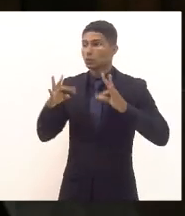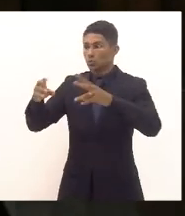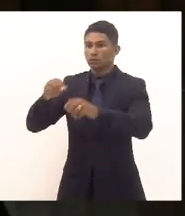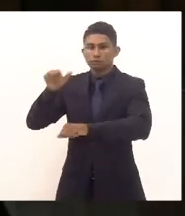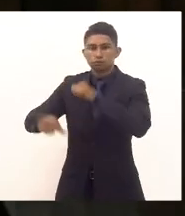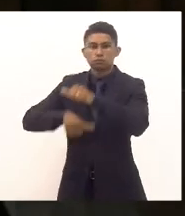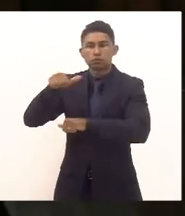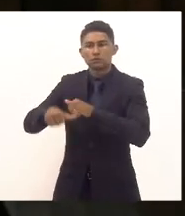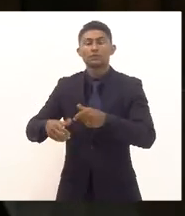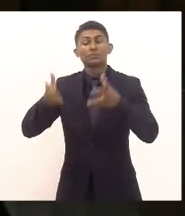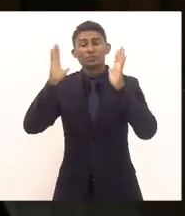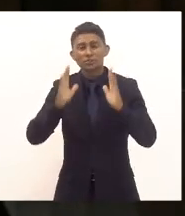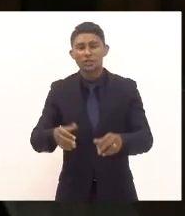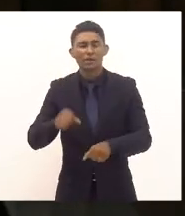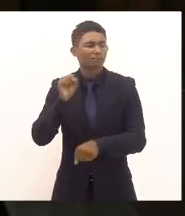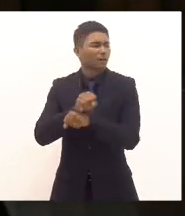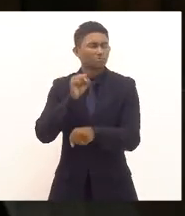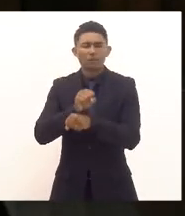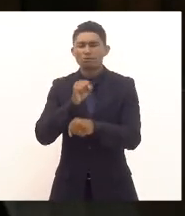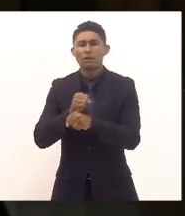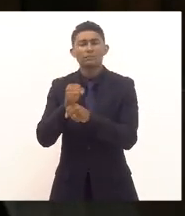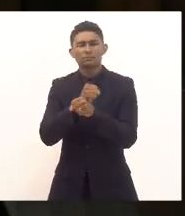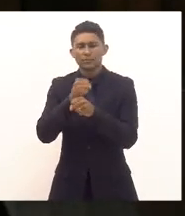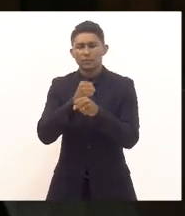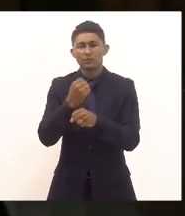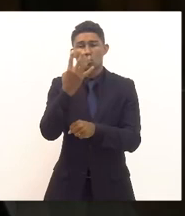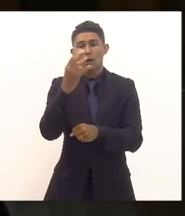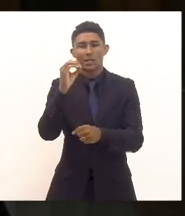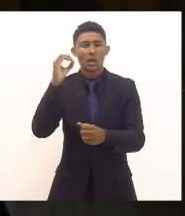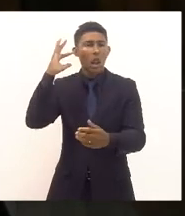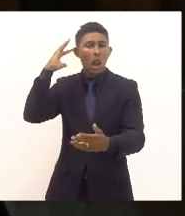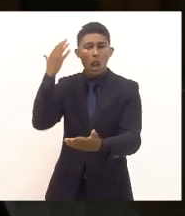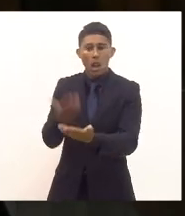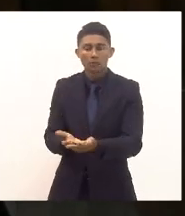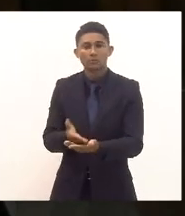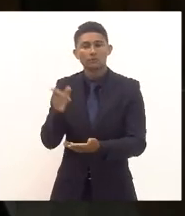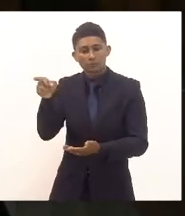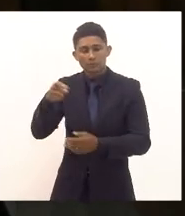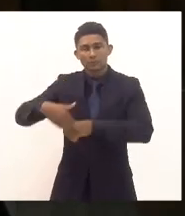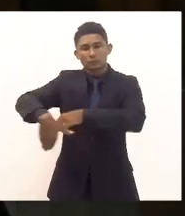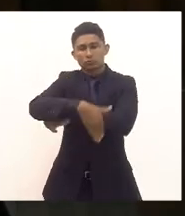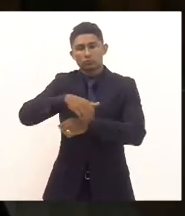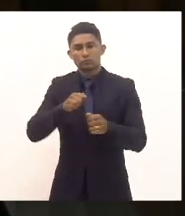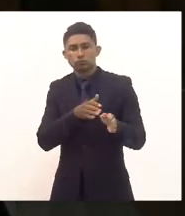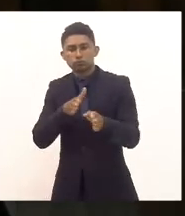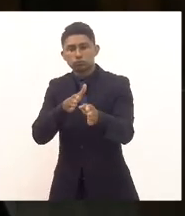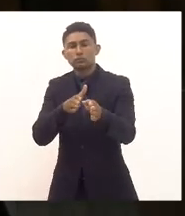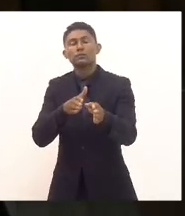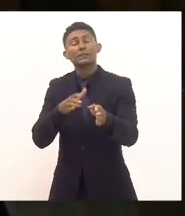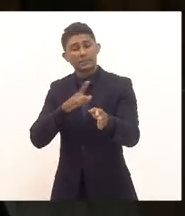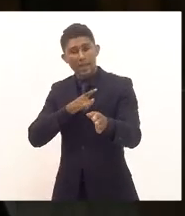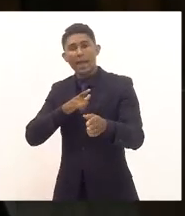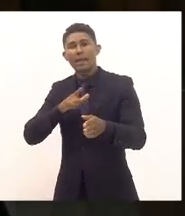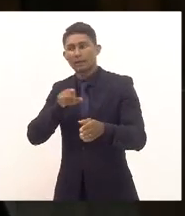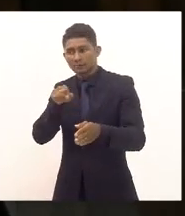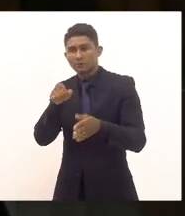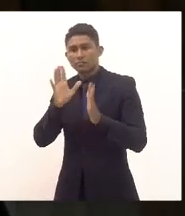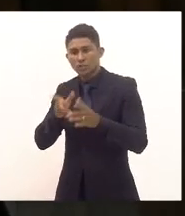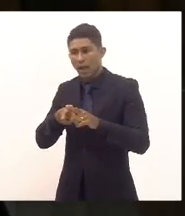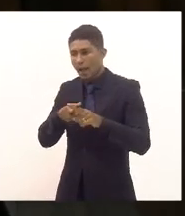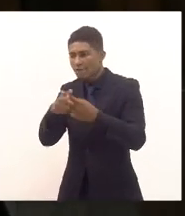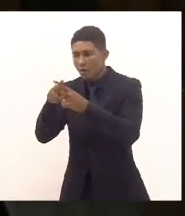esperada há mais de 40 anos essa estrada o que já existe pavimentado vai ser todo reformado